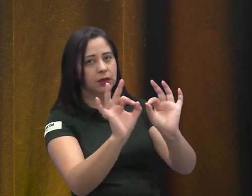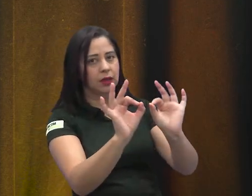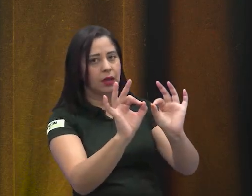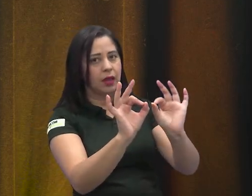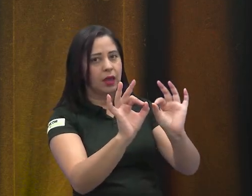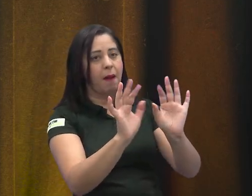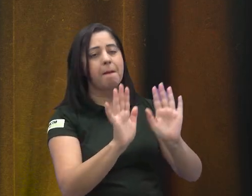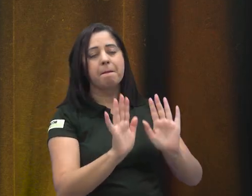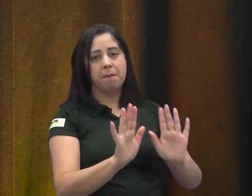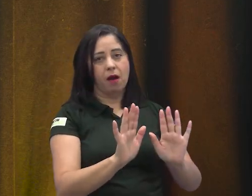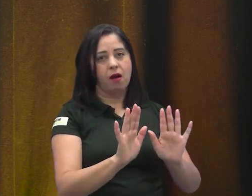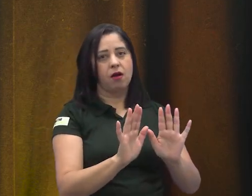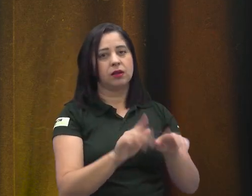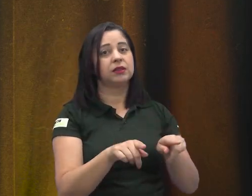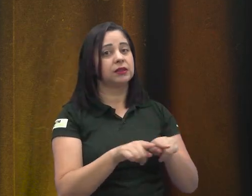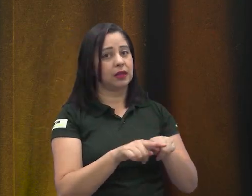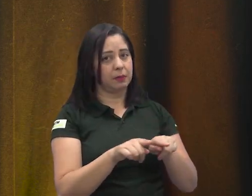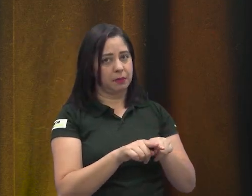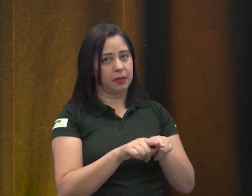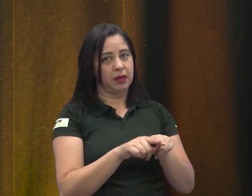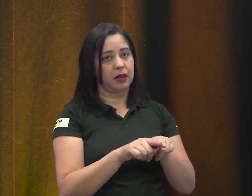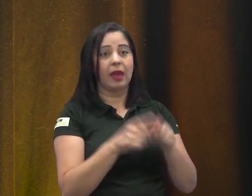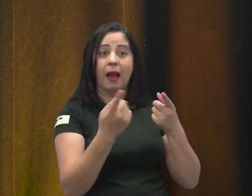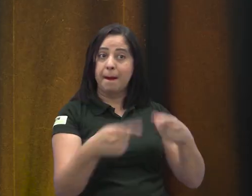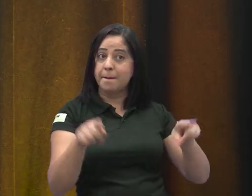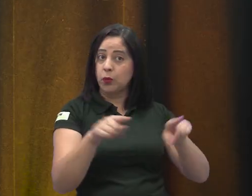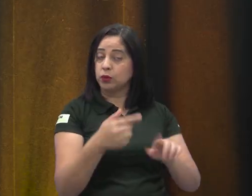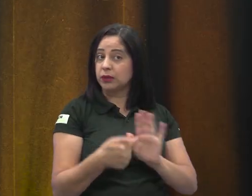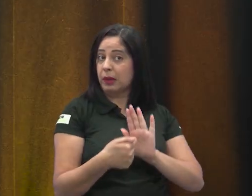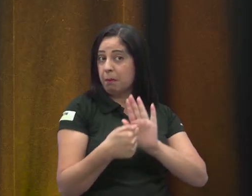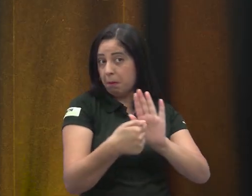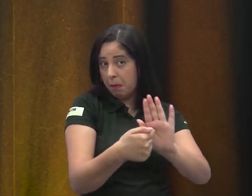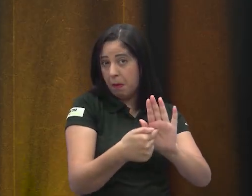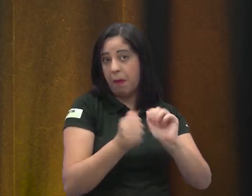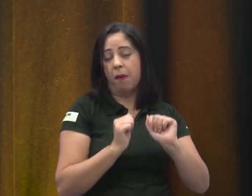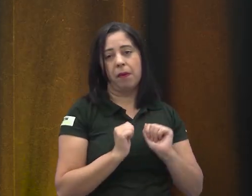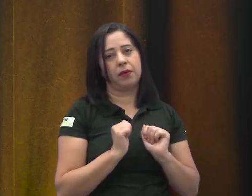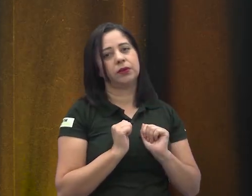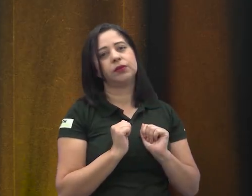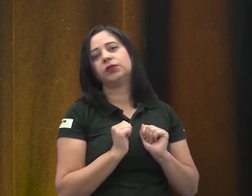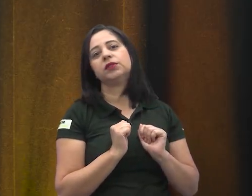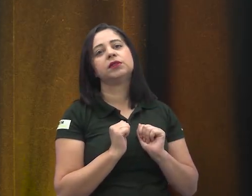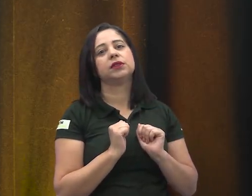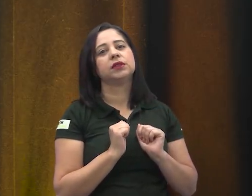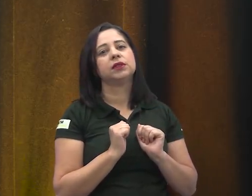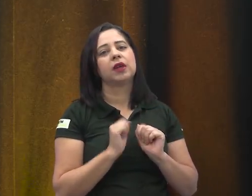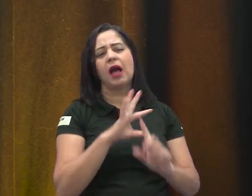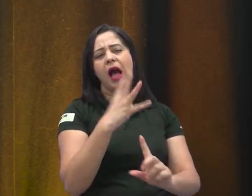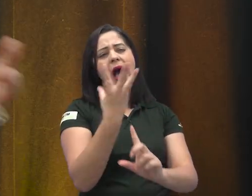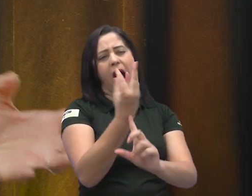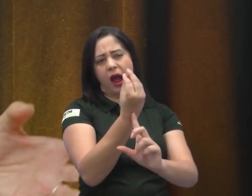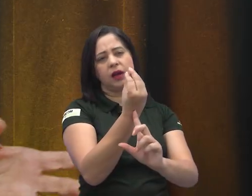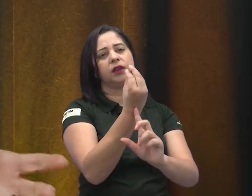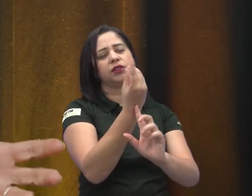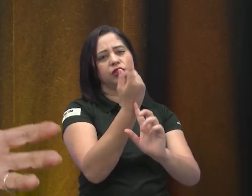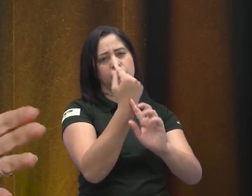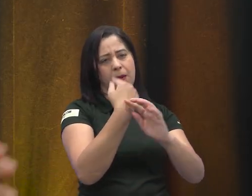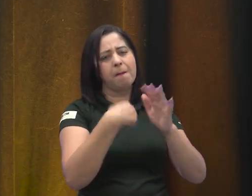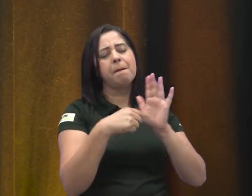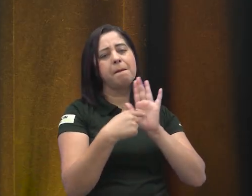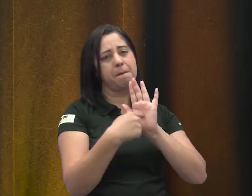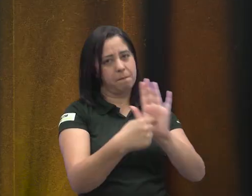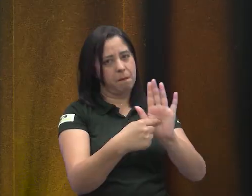E tem outros meios que também mostram a música, né? Todas as artes eu acho que